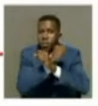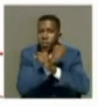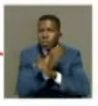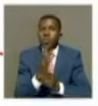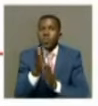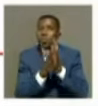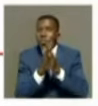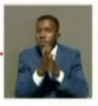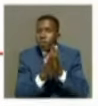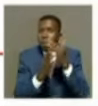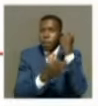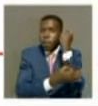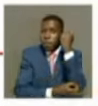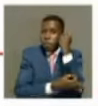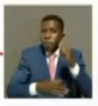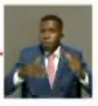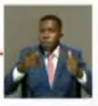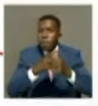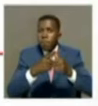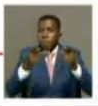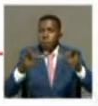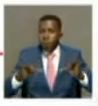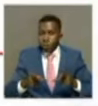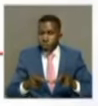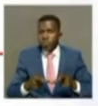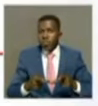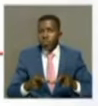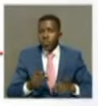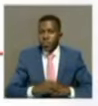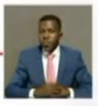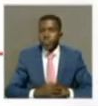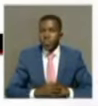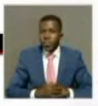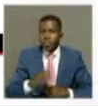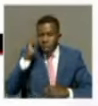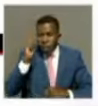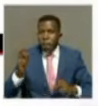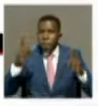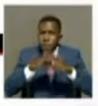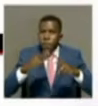o garante do bem-estar social dos seus compatriotas, como sua luta,